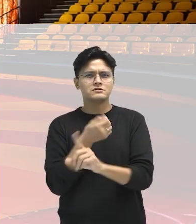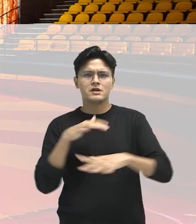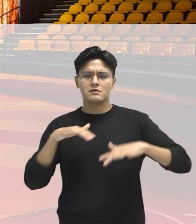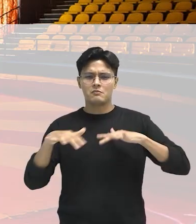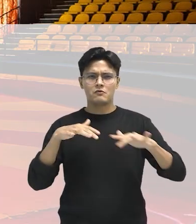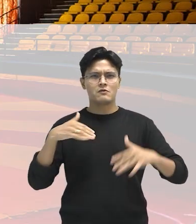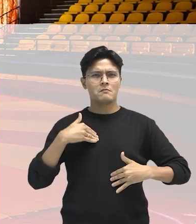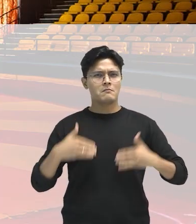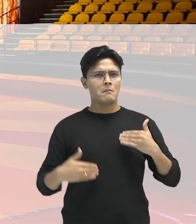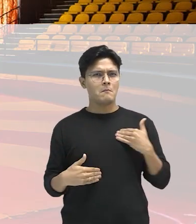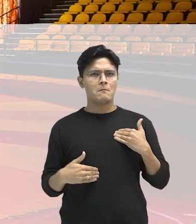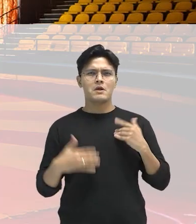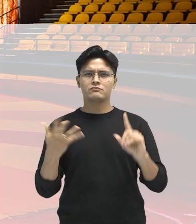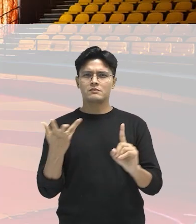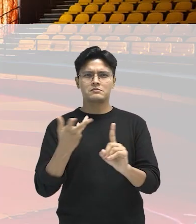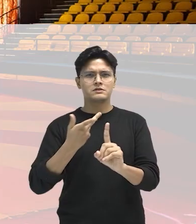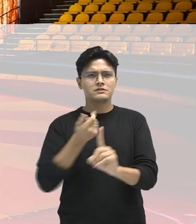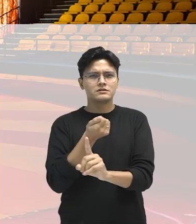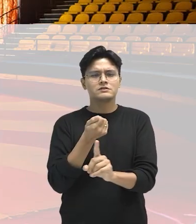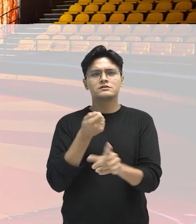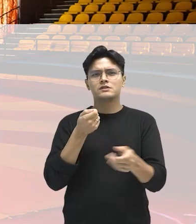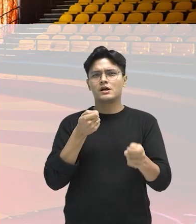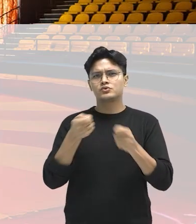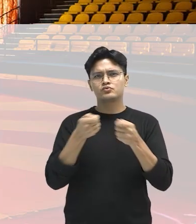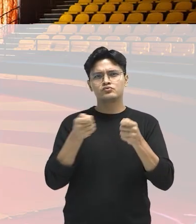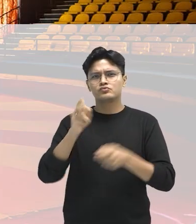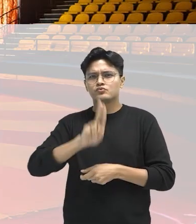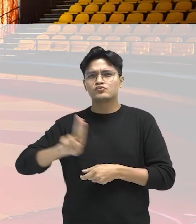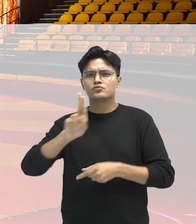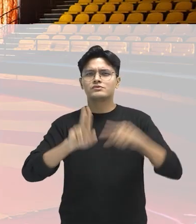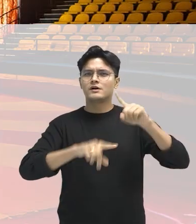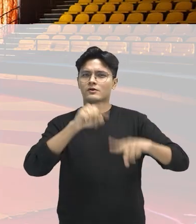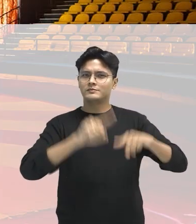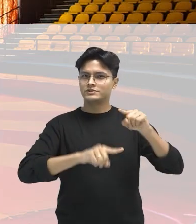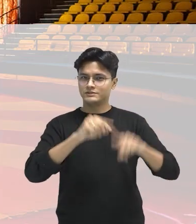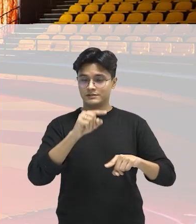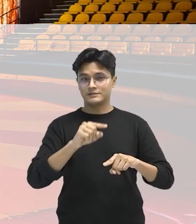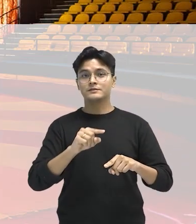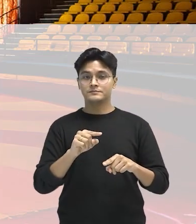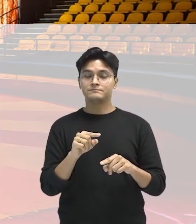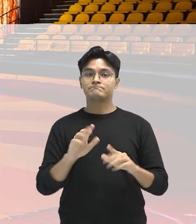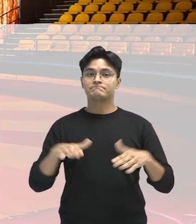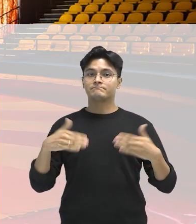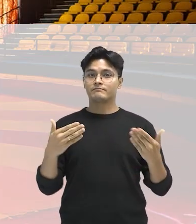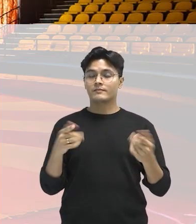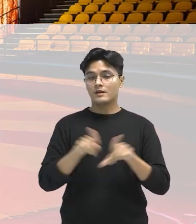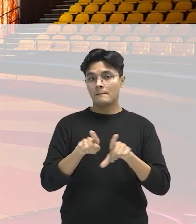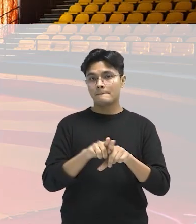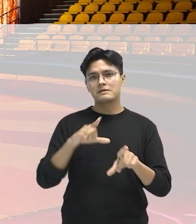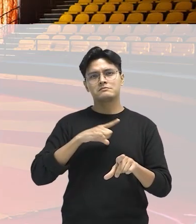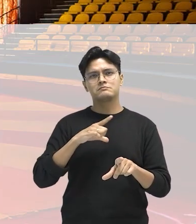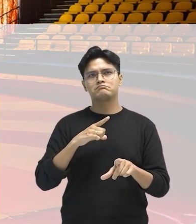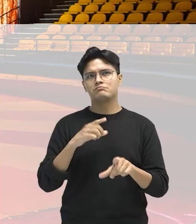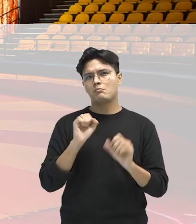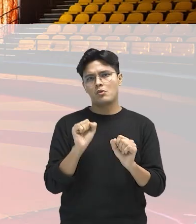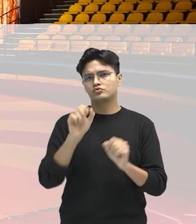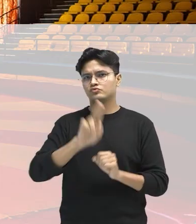toda a sua habilidade de controlar, de manipular os objetos. E aí nós vamos ter